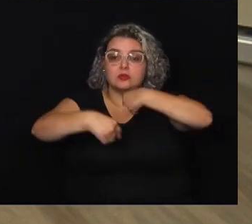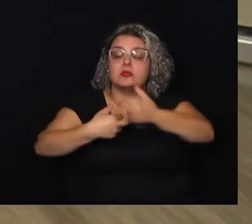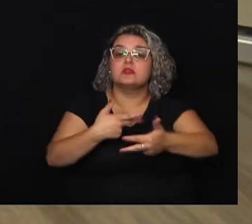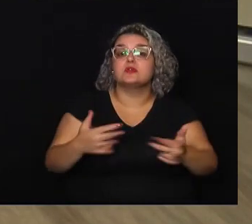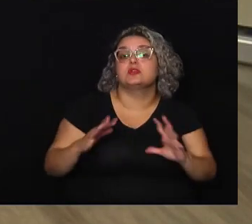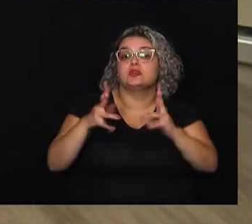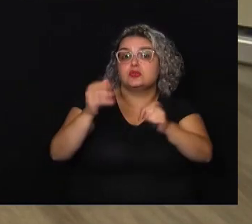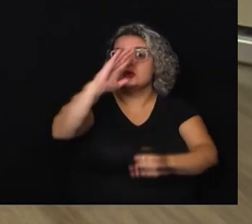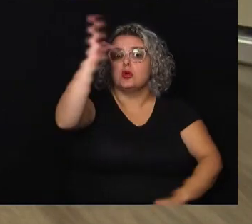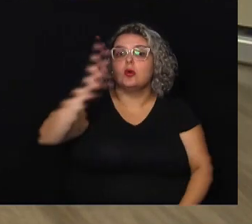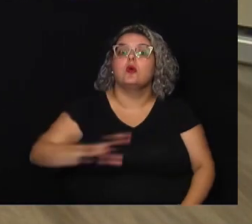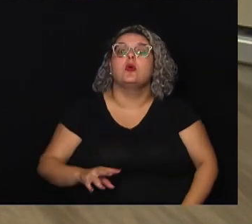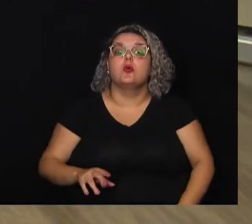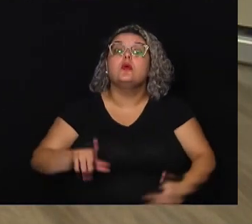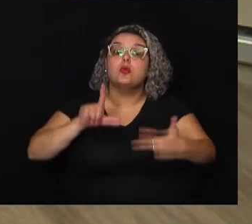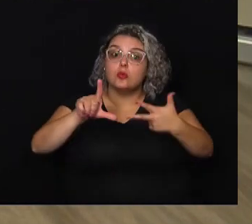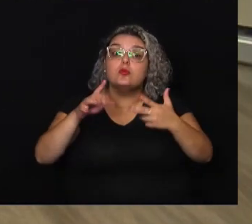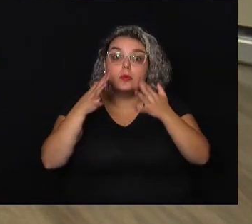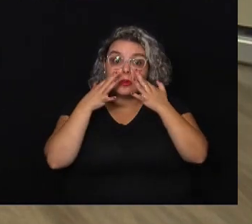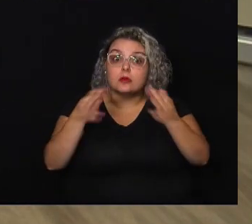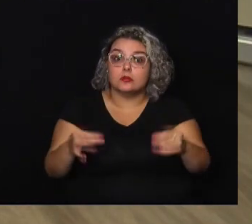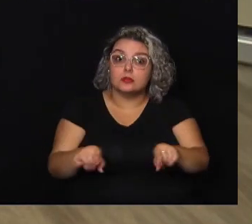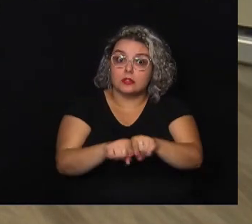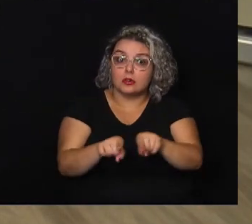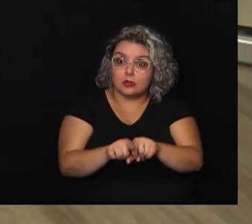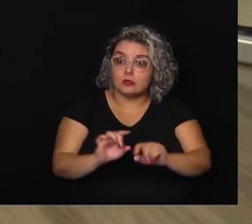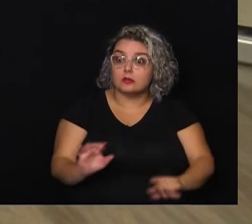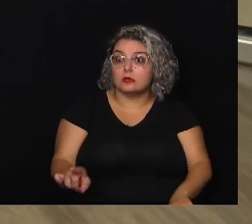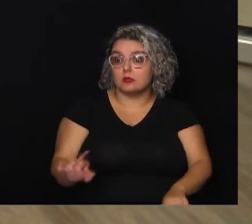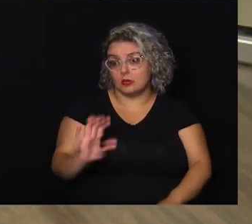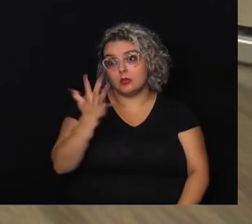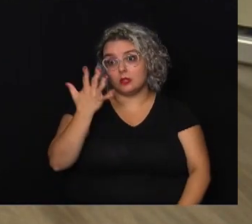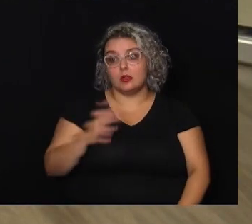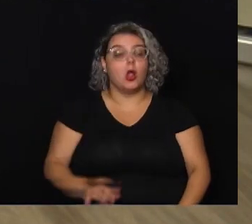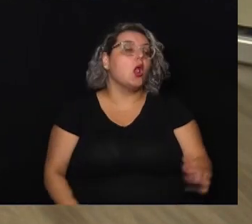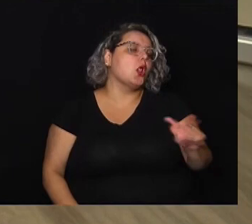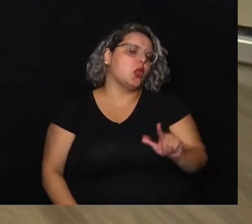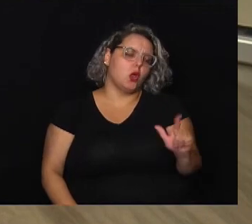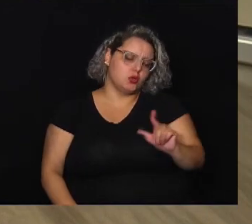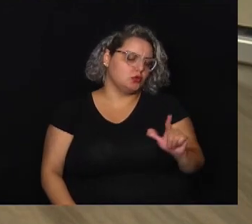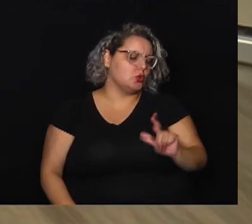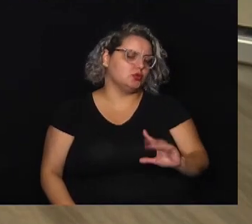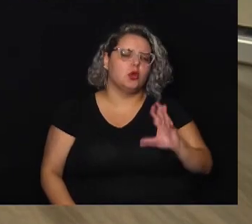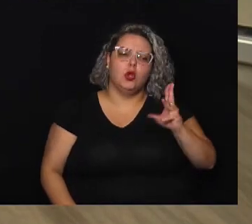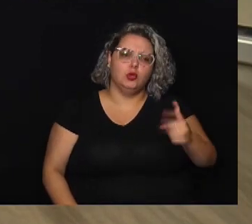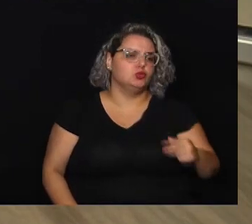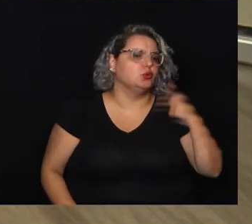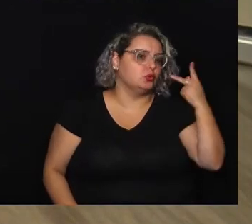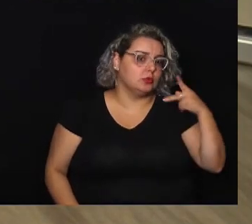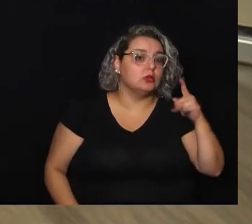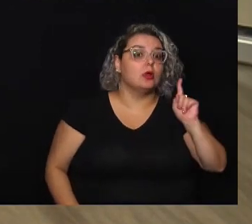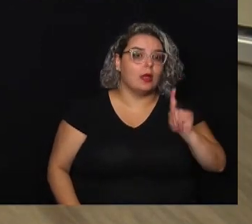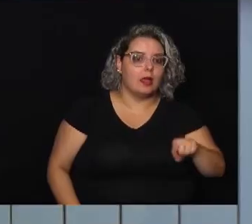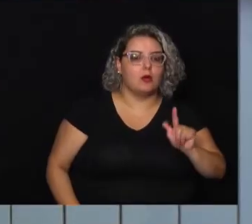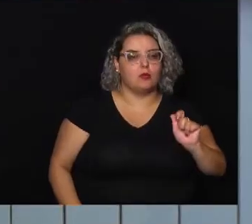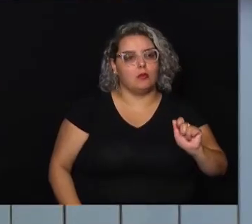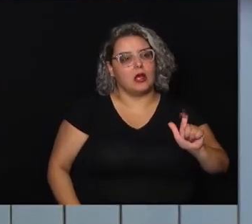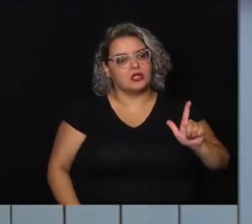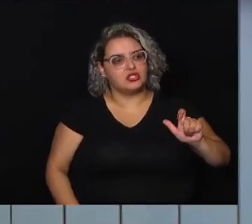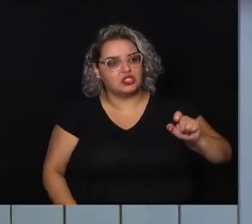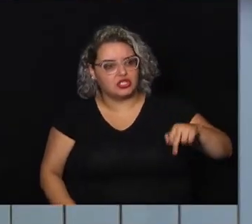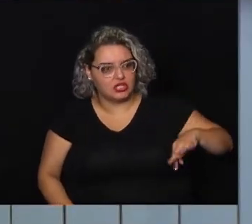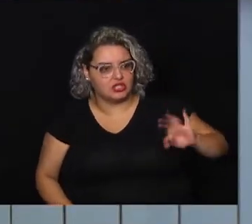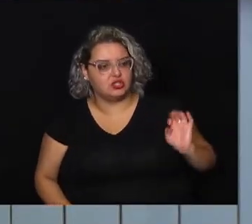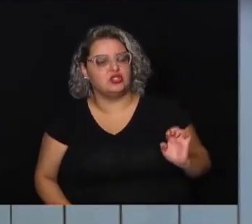esse olhar no Legislativo, ele está atento também no que acontece. Claro, claro. Todo vereador é um agente político, né? E a